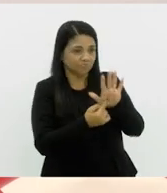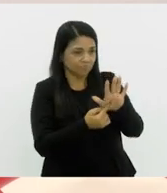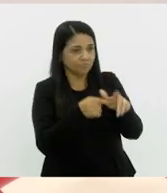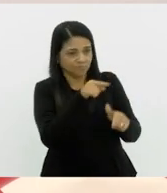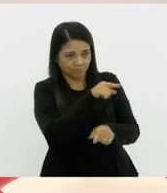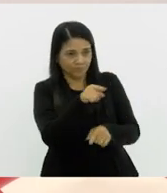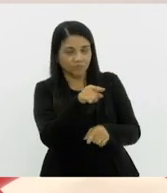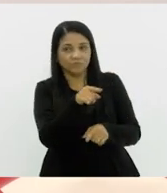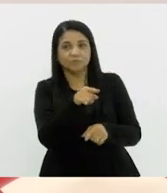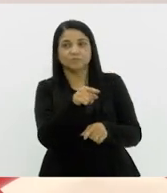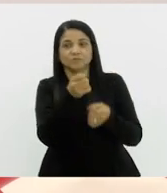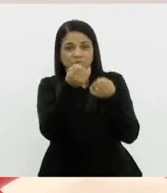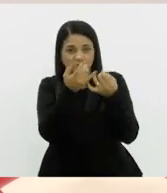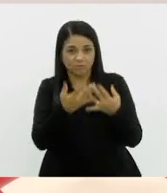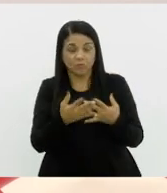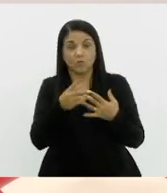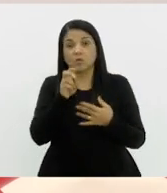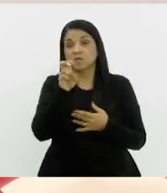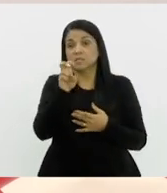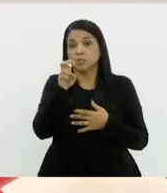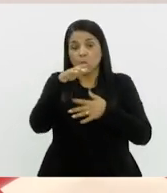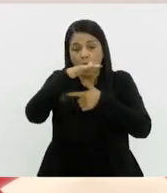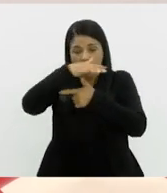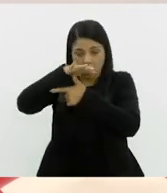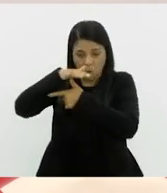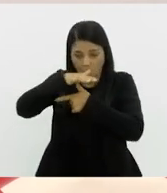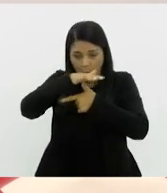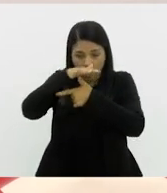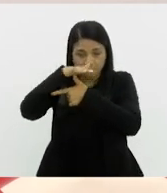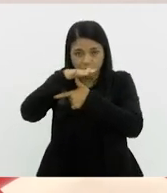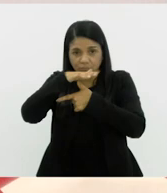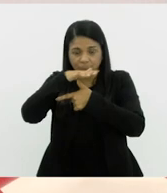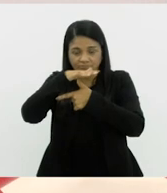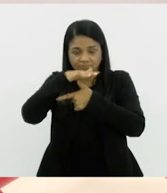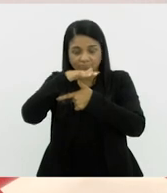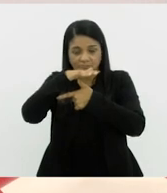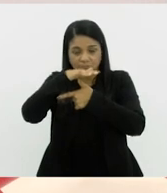né, você falou, né, 5 helicópteros sobrevoando em baixa altitude.